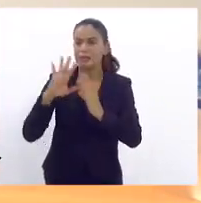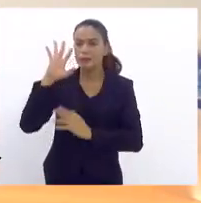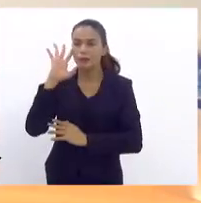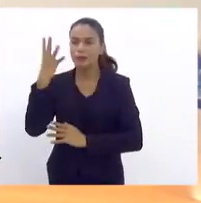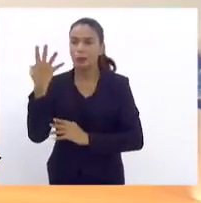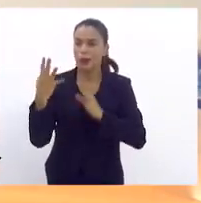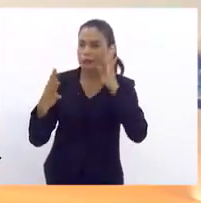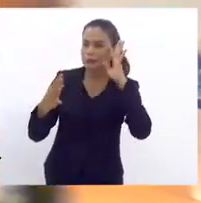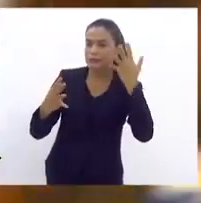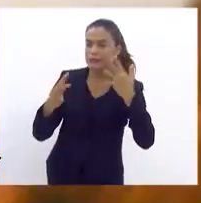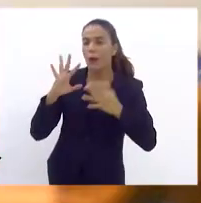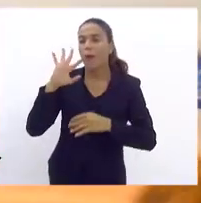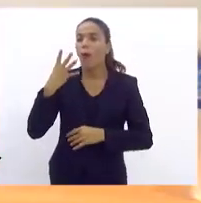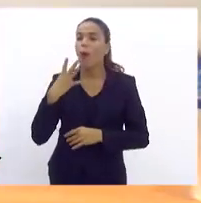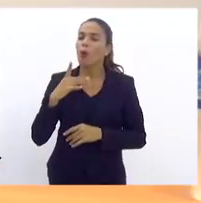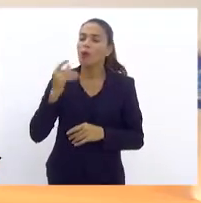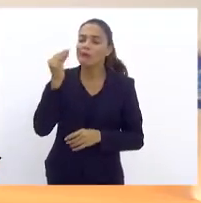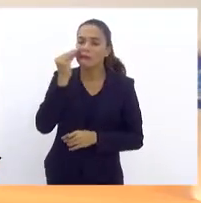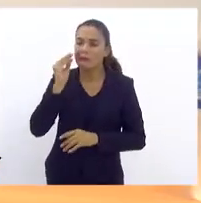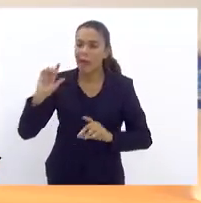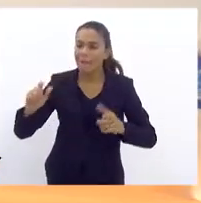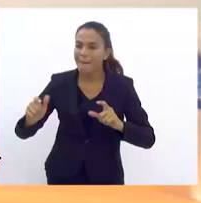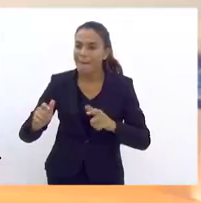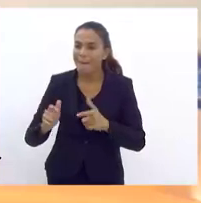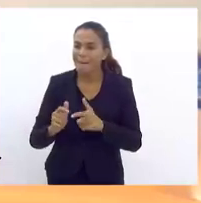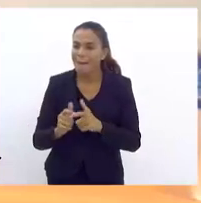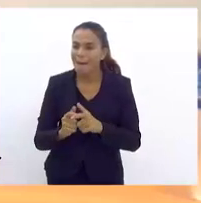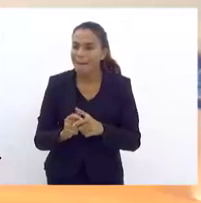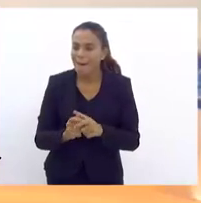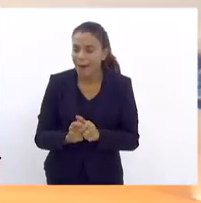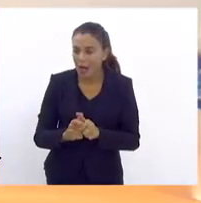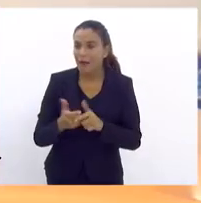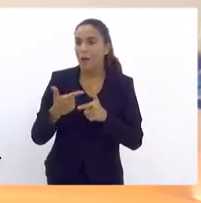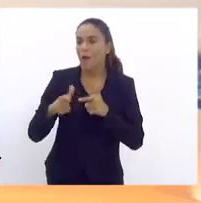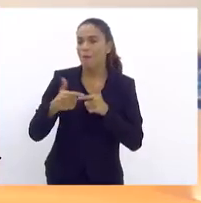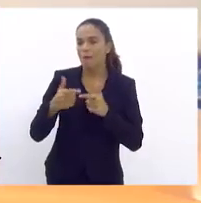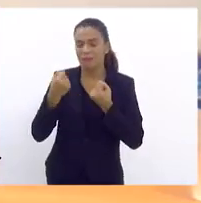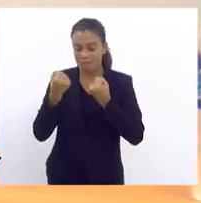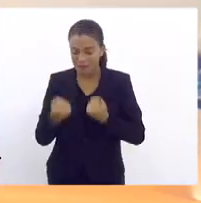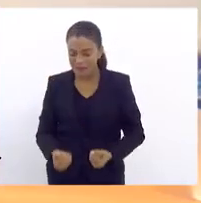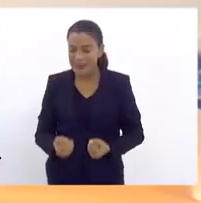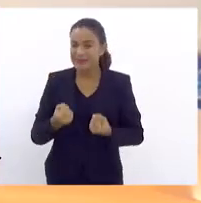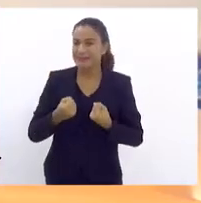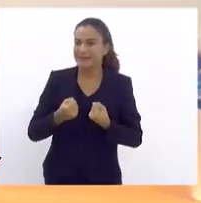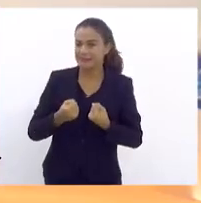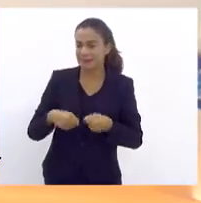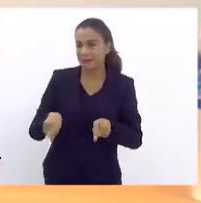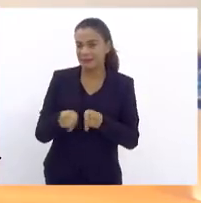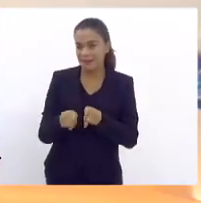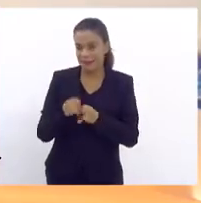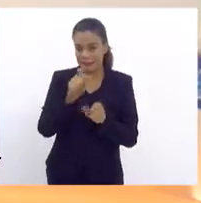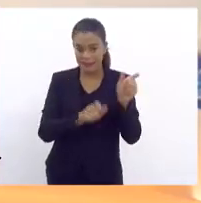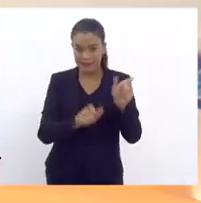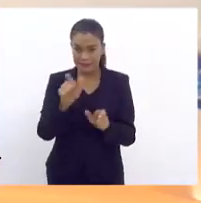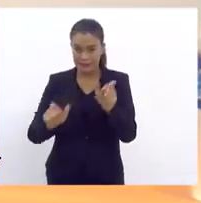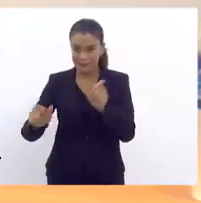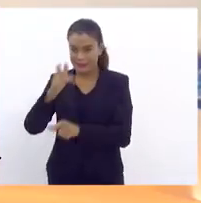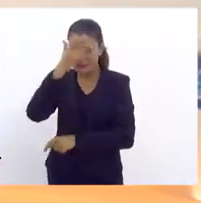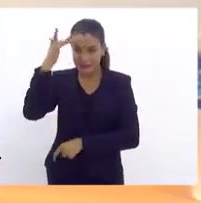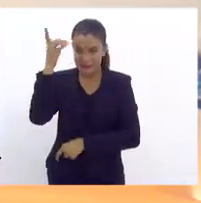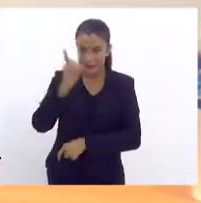vou tentar melhorar o peso pelo qual essas pessoas